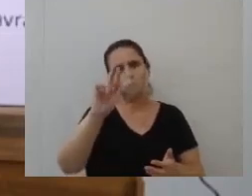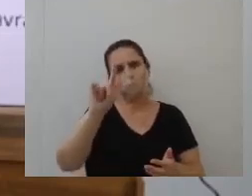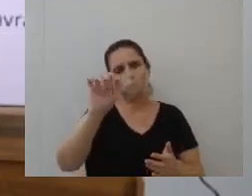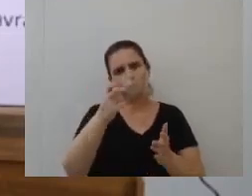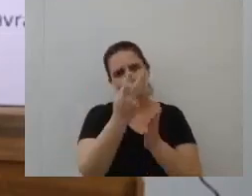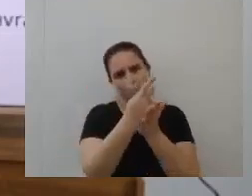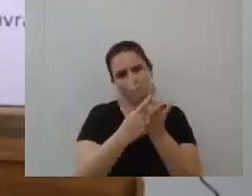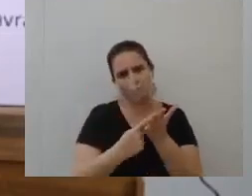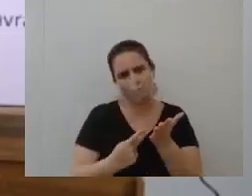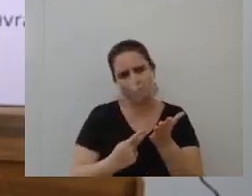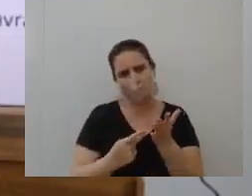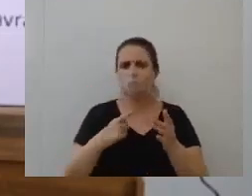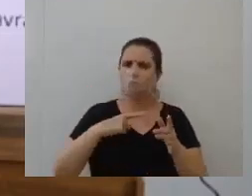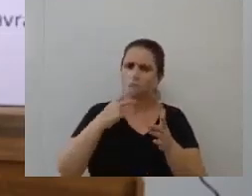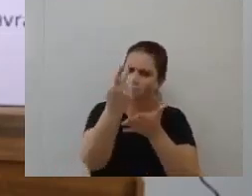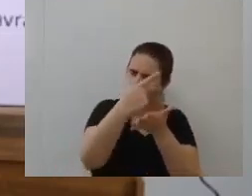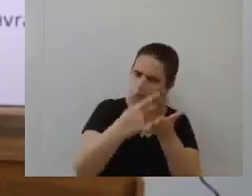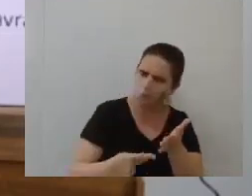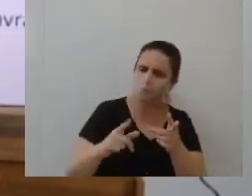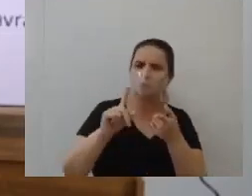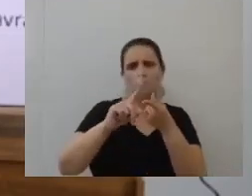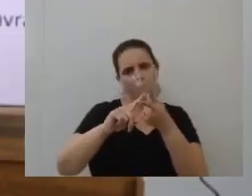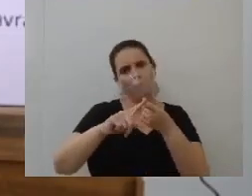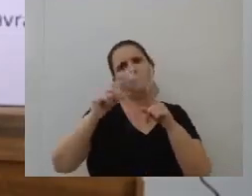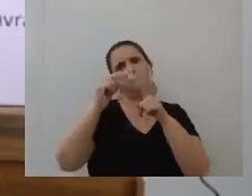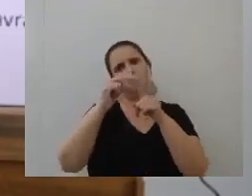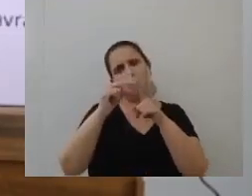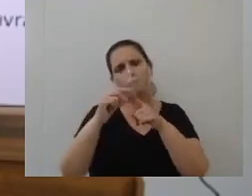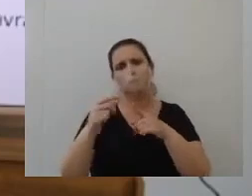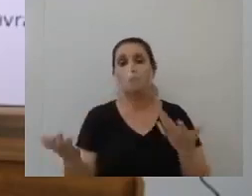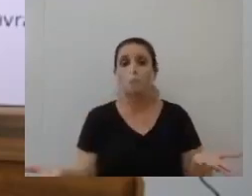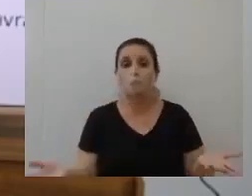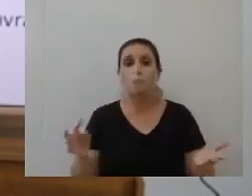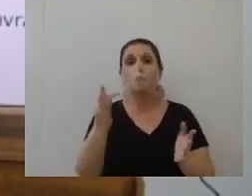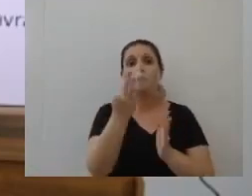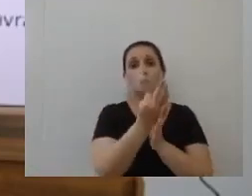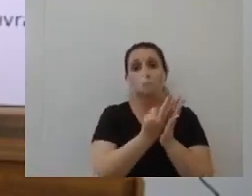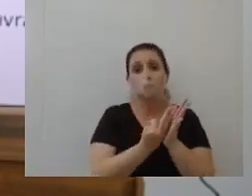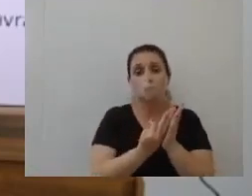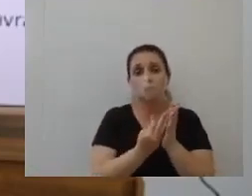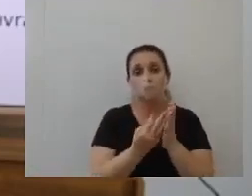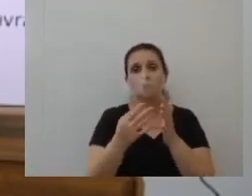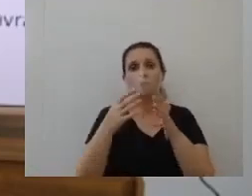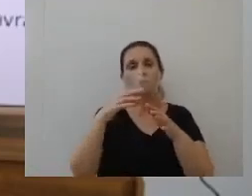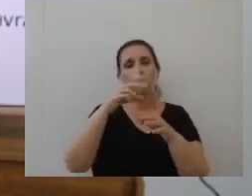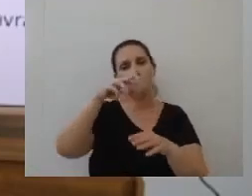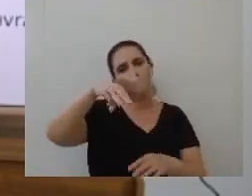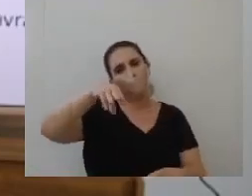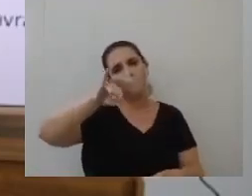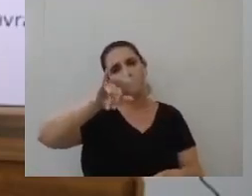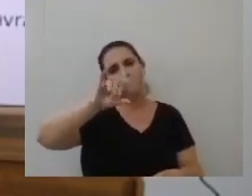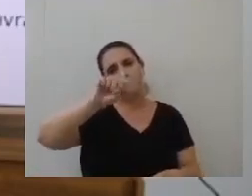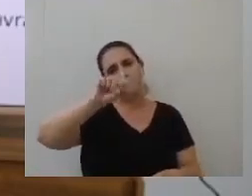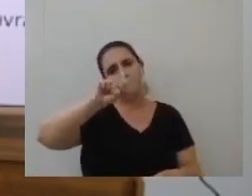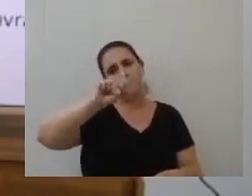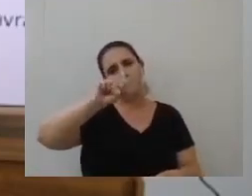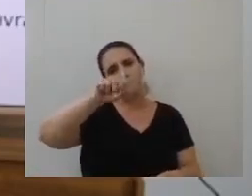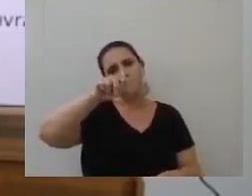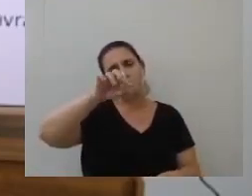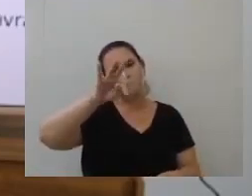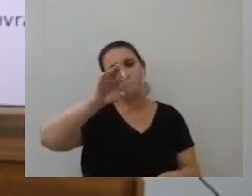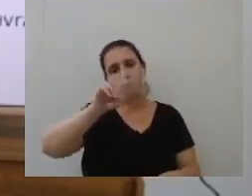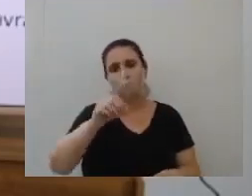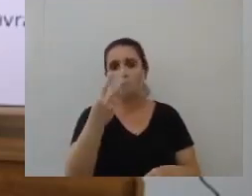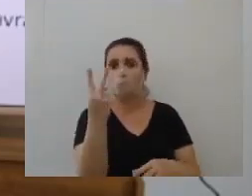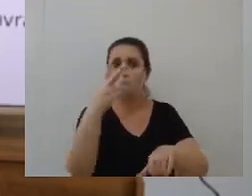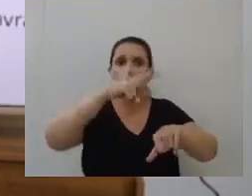duas coisas, a imagem e também as palavras. Então é um texto misto. Se ele tem verbal e não verbal,